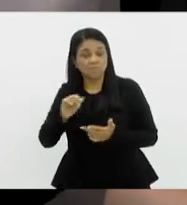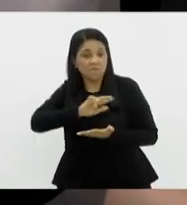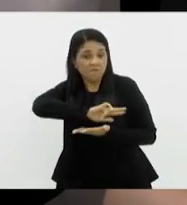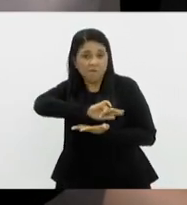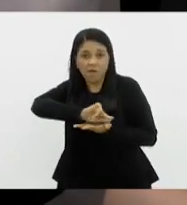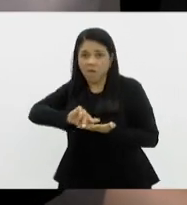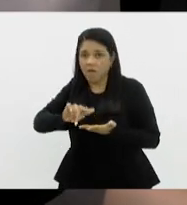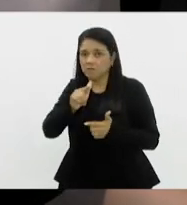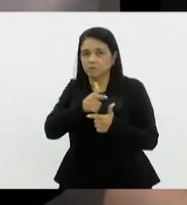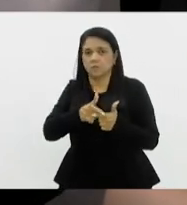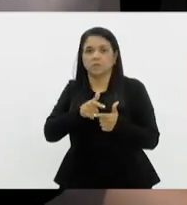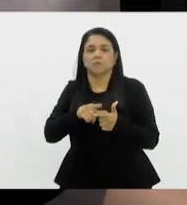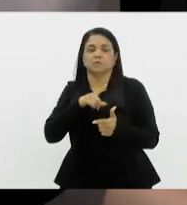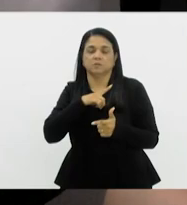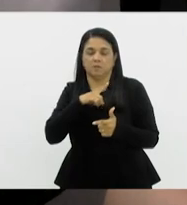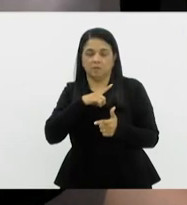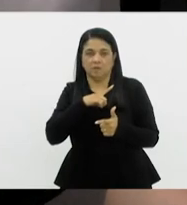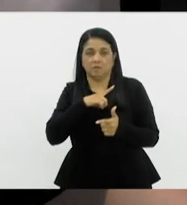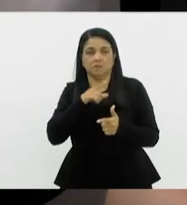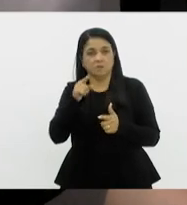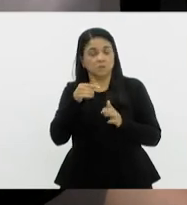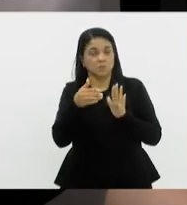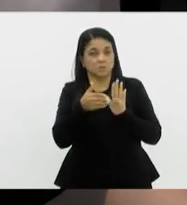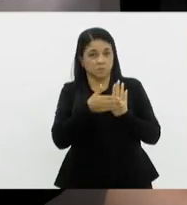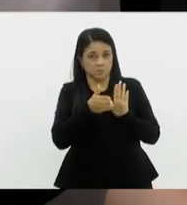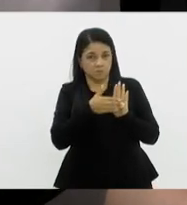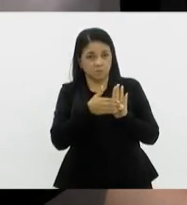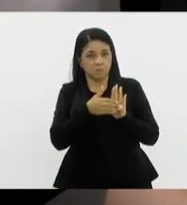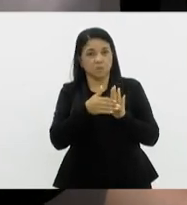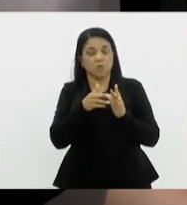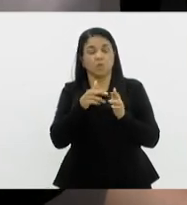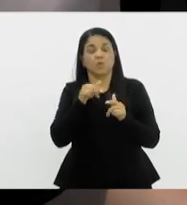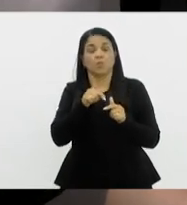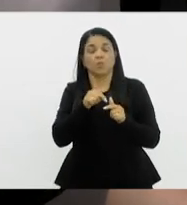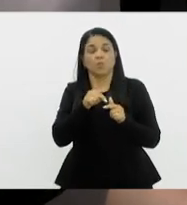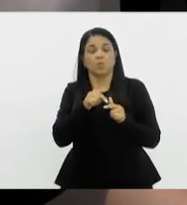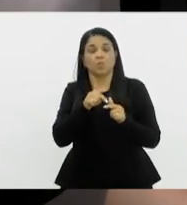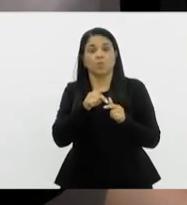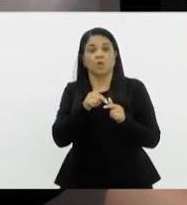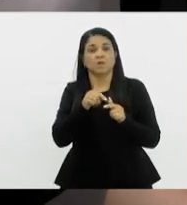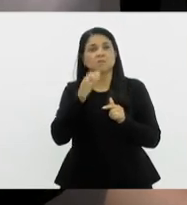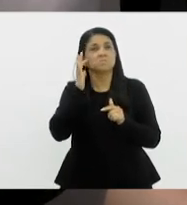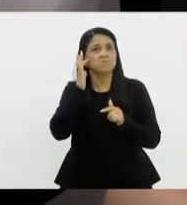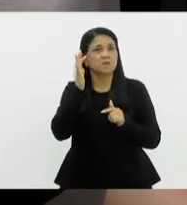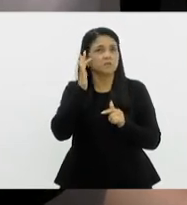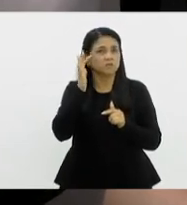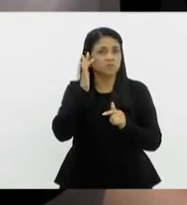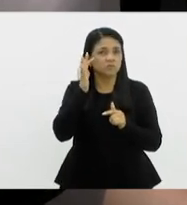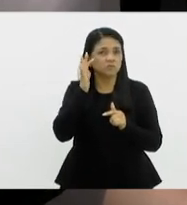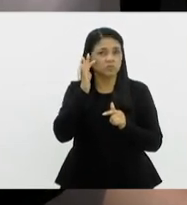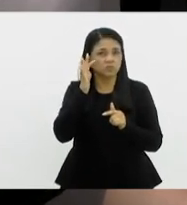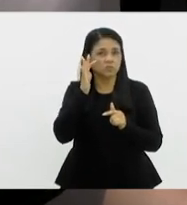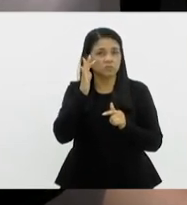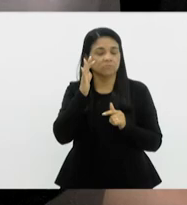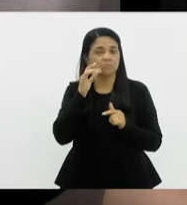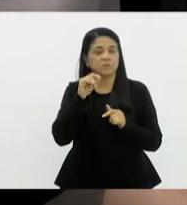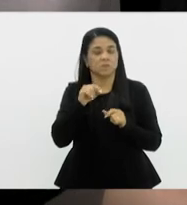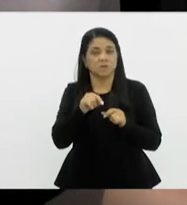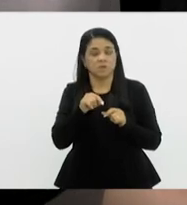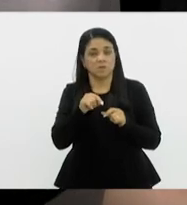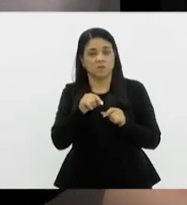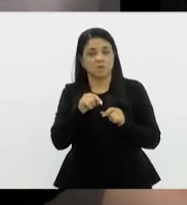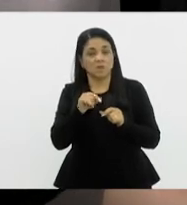a proposição de Vossa Excelência no que diz respeito àquilo que a gente imagina construir